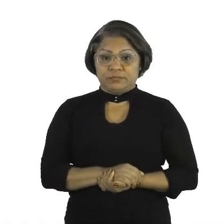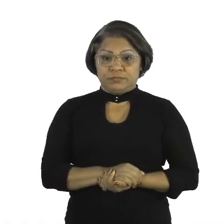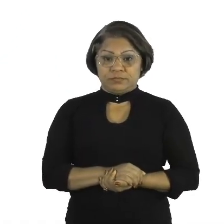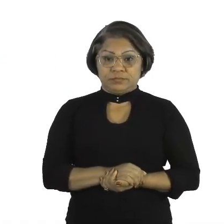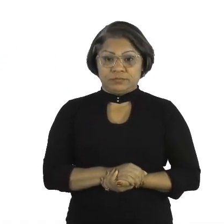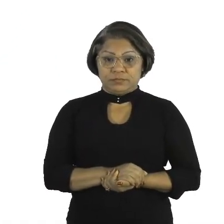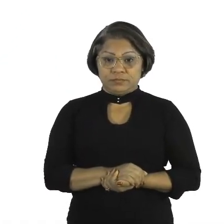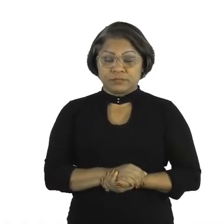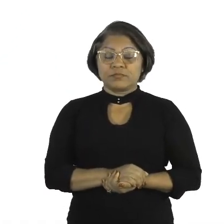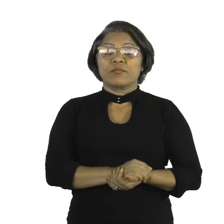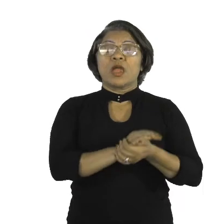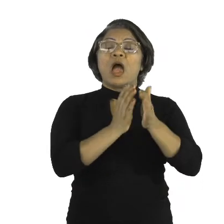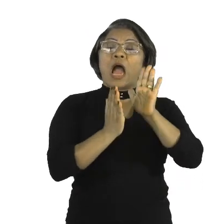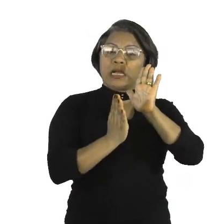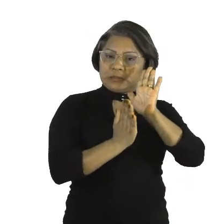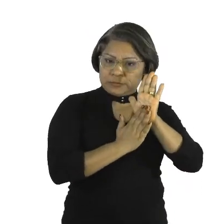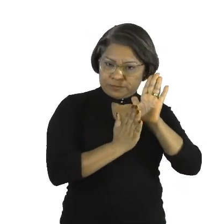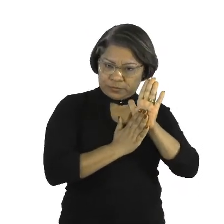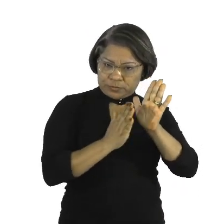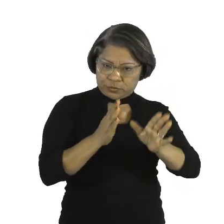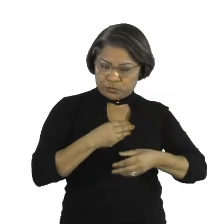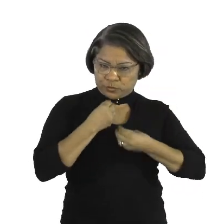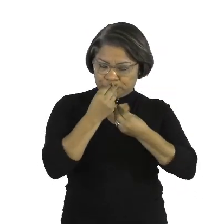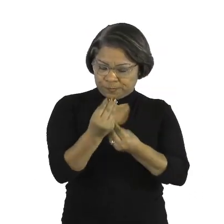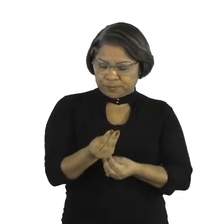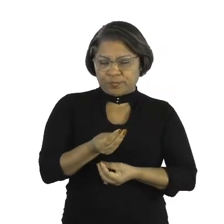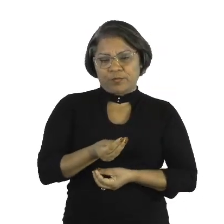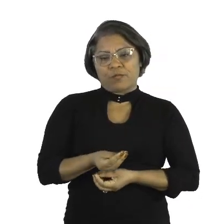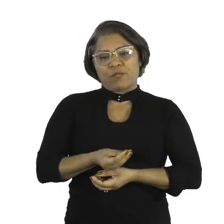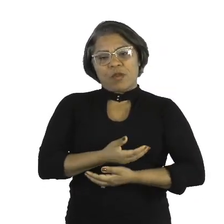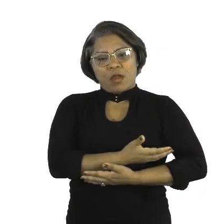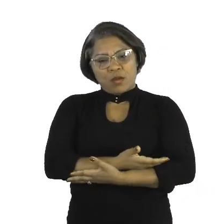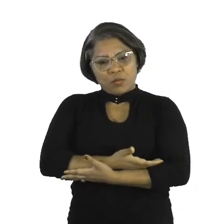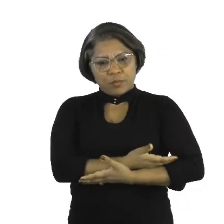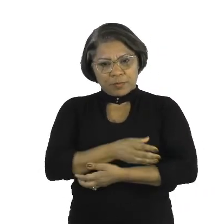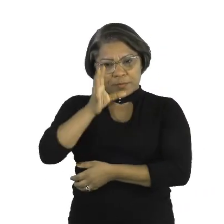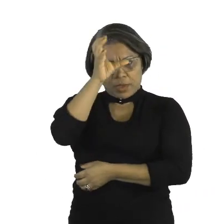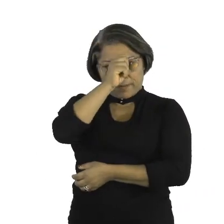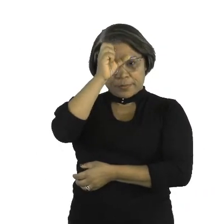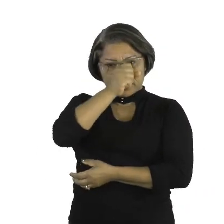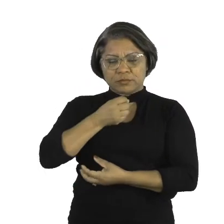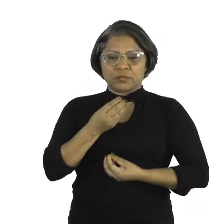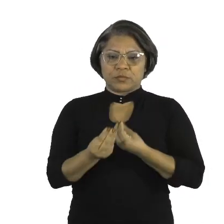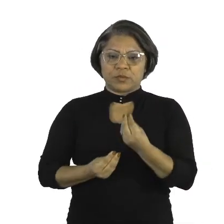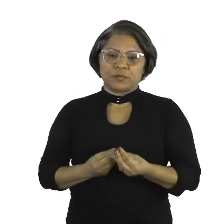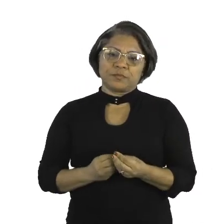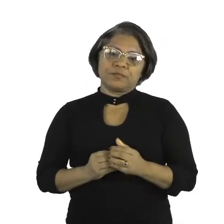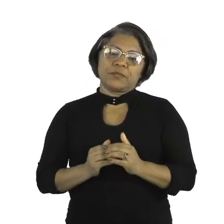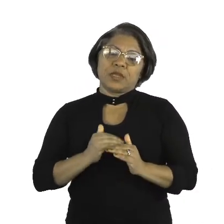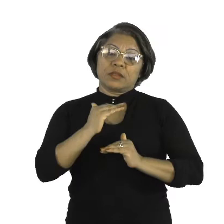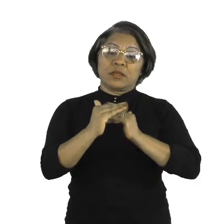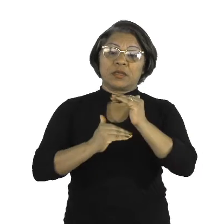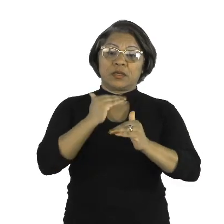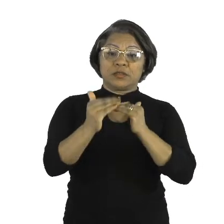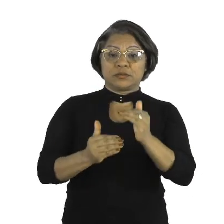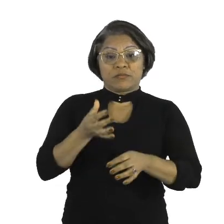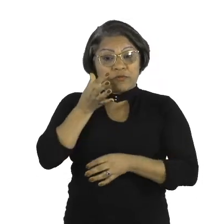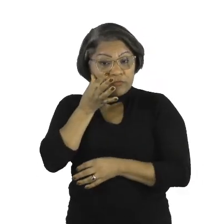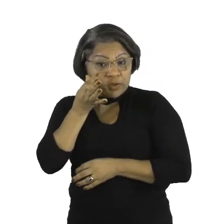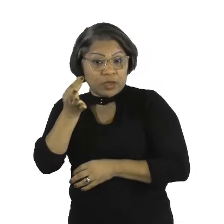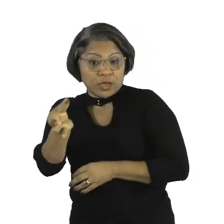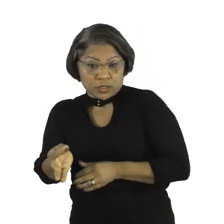Essas propostas proporcionarão ao bebê aprendizagens como desenvolver a